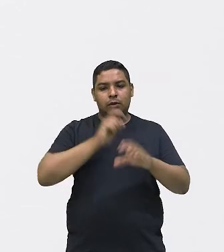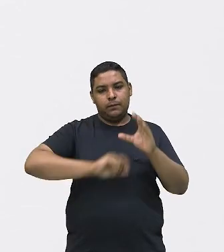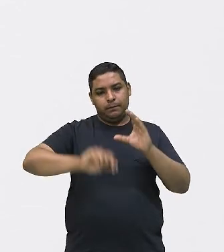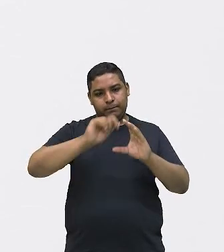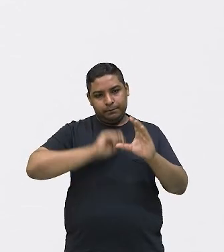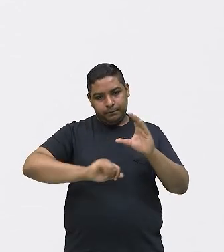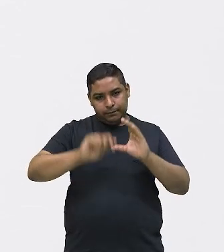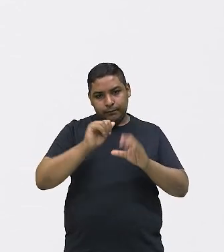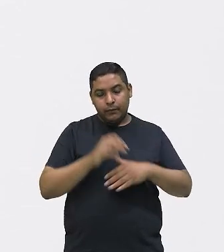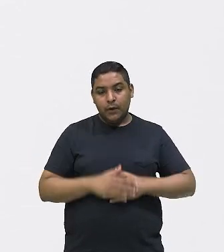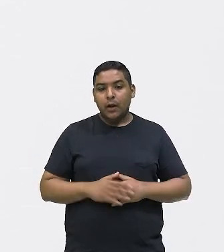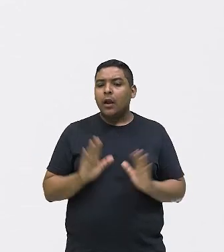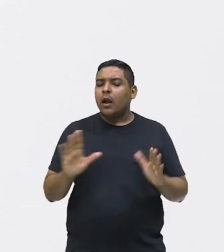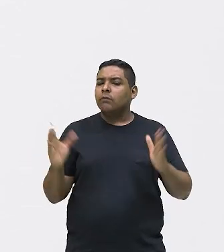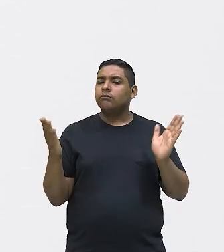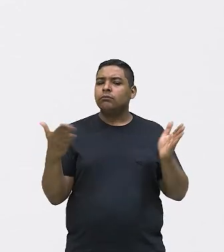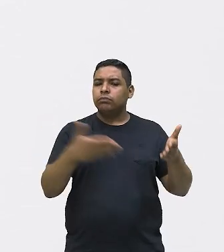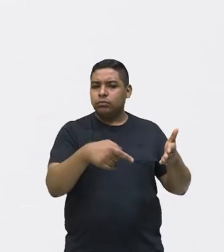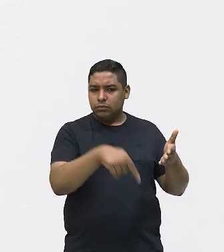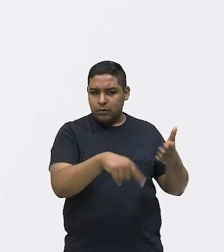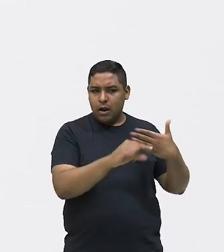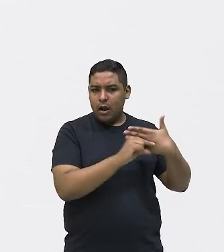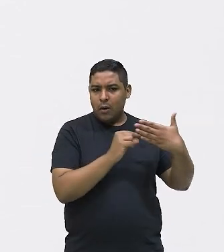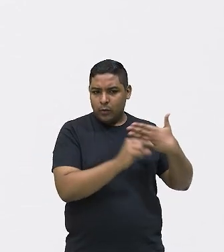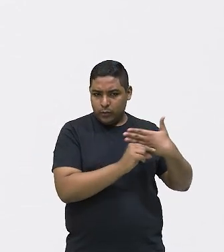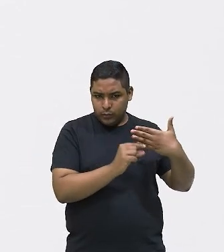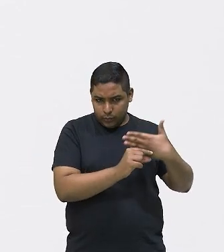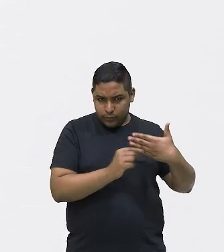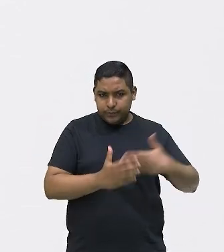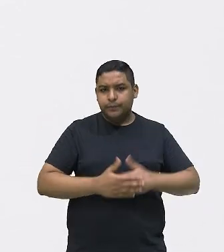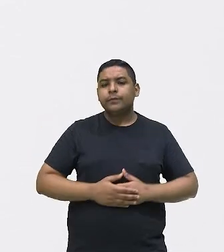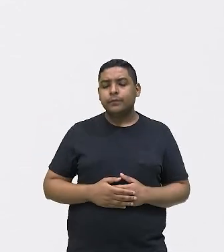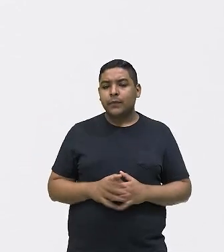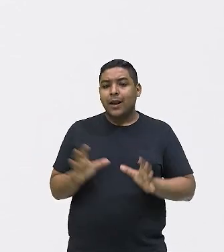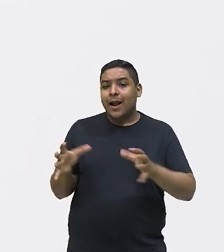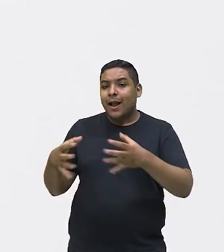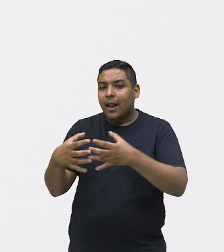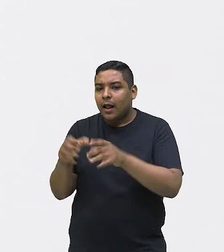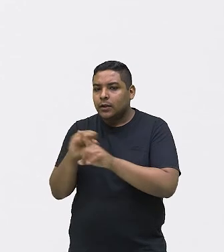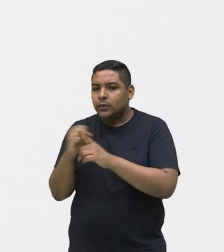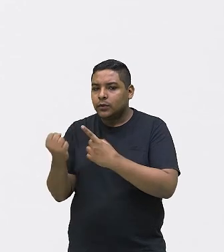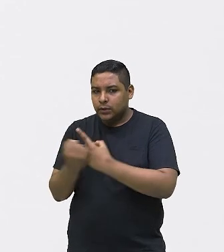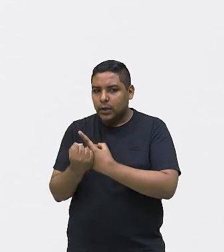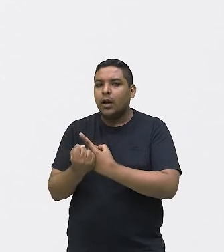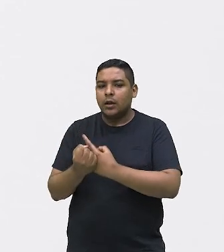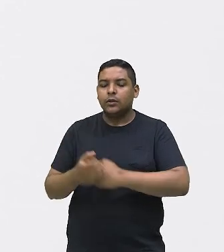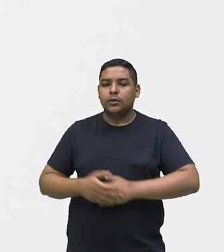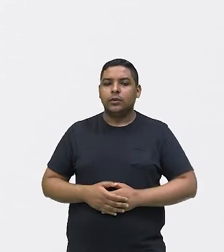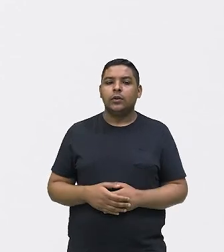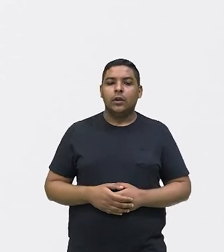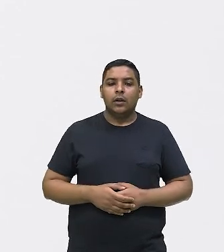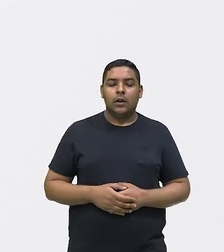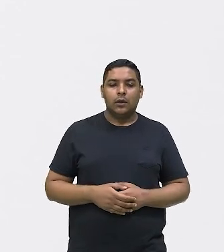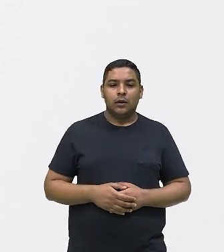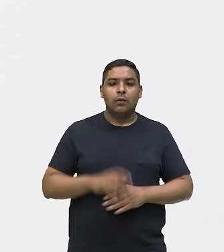este autor, as classes sociais do modo de produção capitalista estão divididas